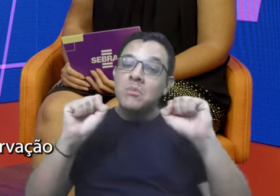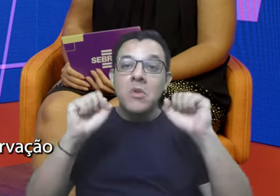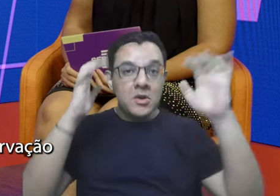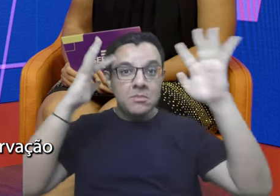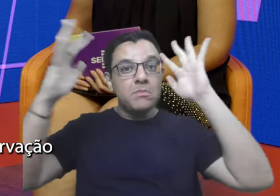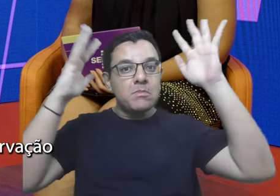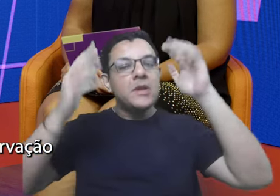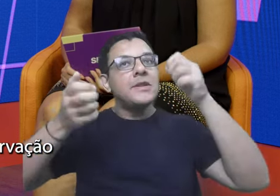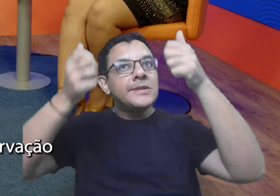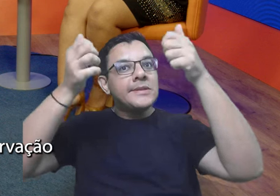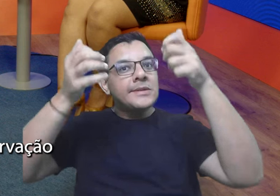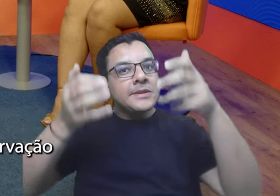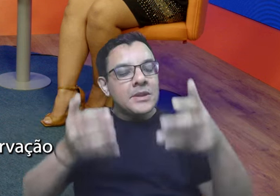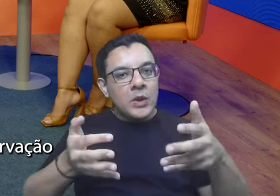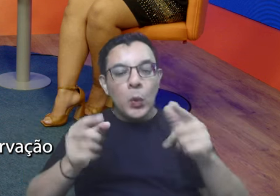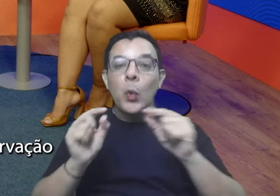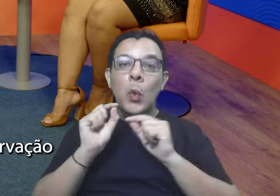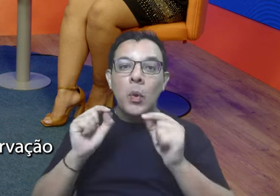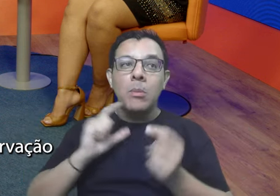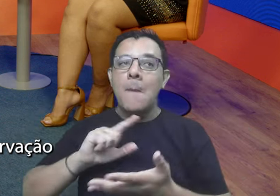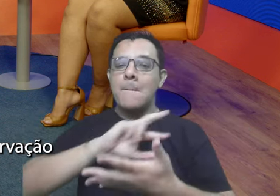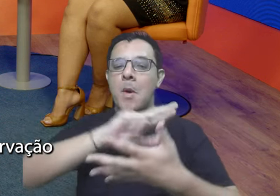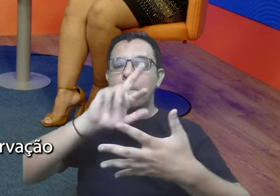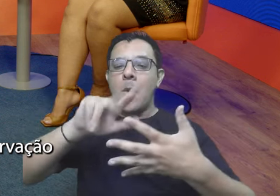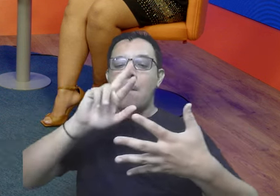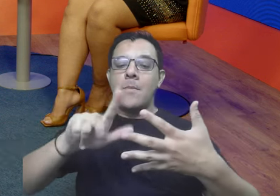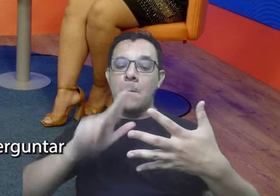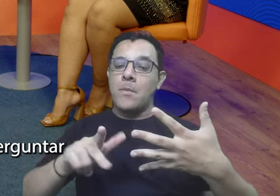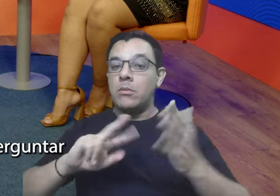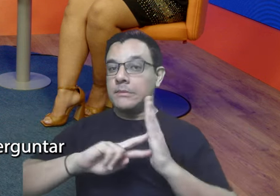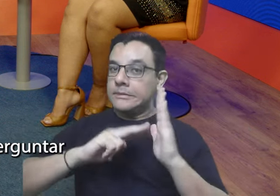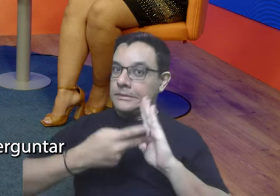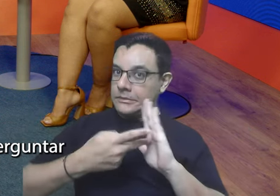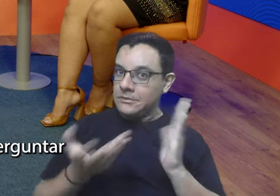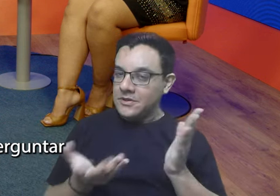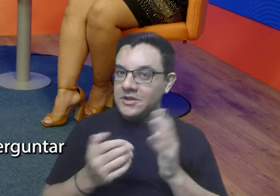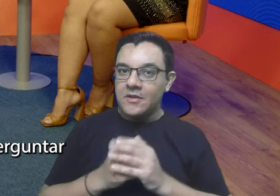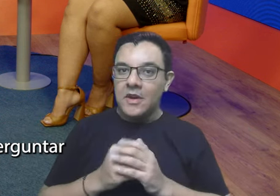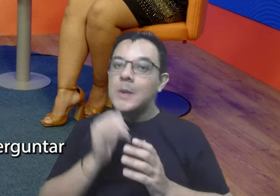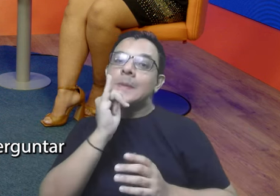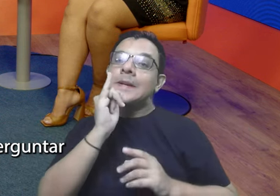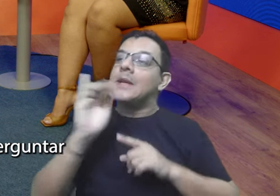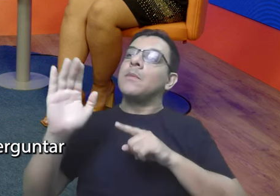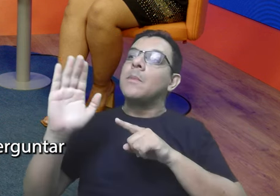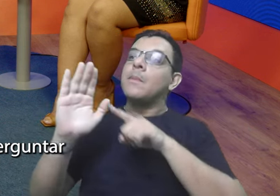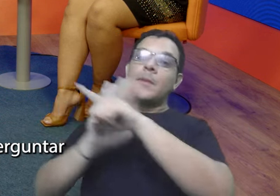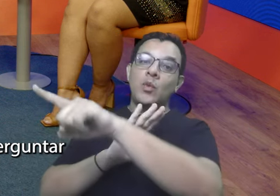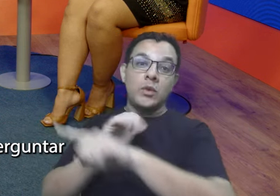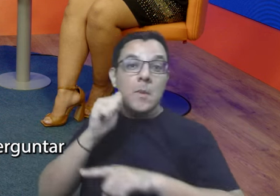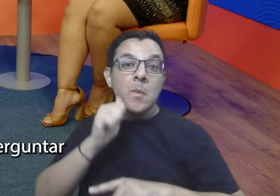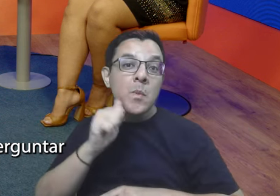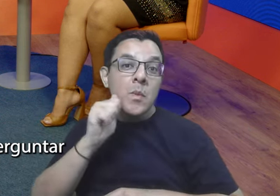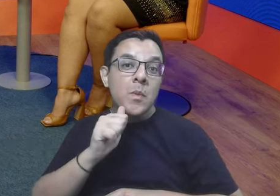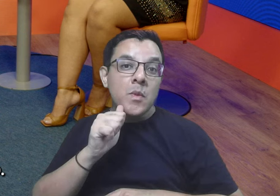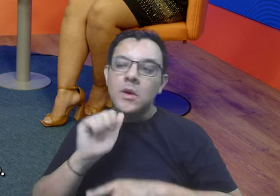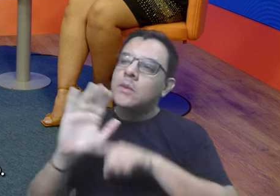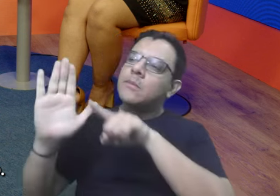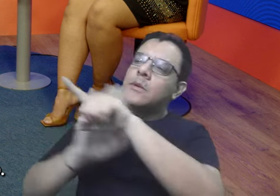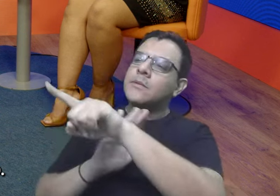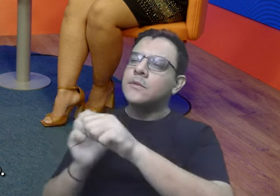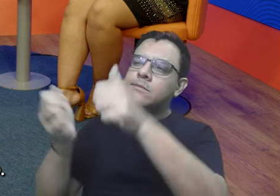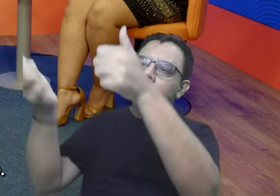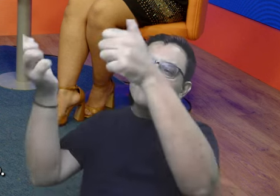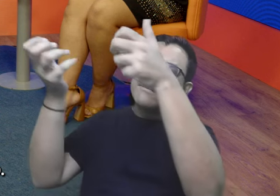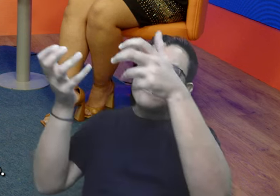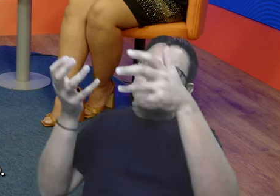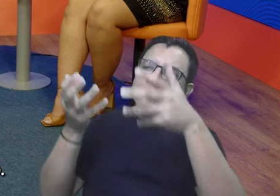trazer nessa observação muitas definições Então você vai ver que se você perguntar perguntar para uma mulher ela vai te